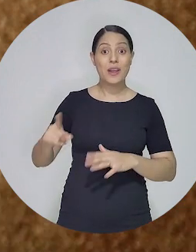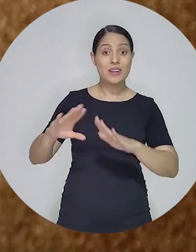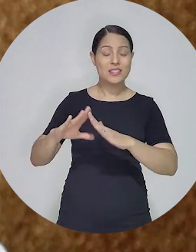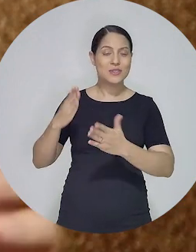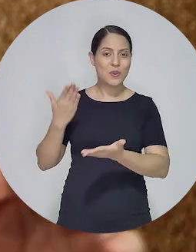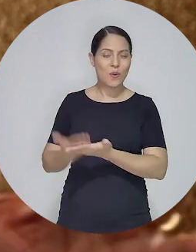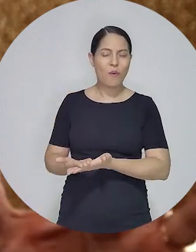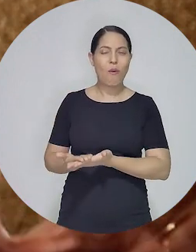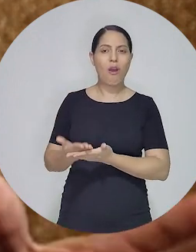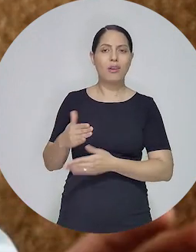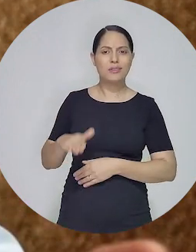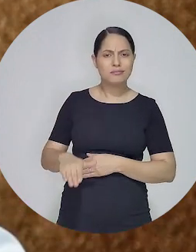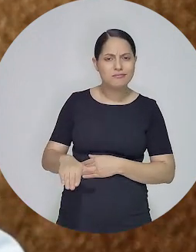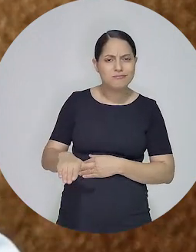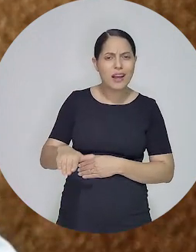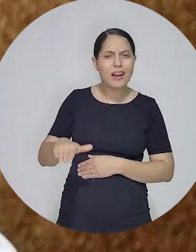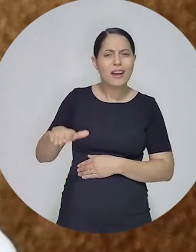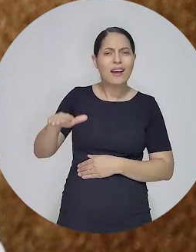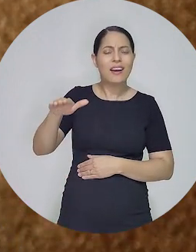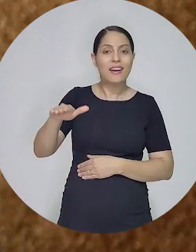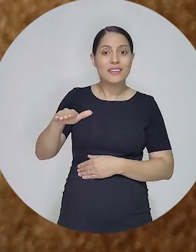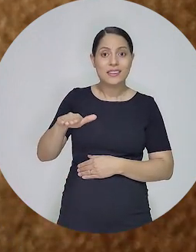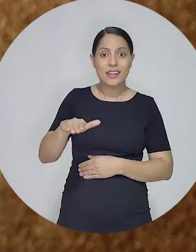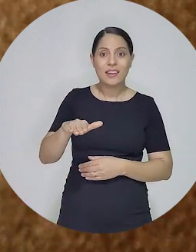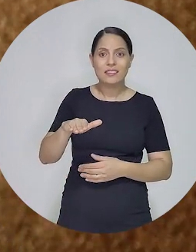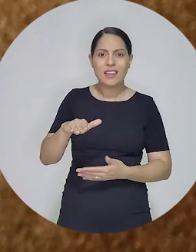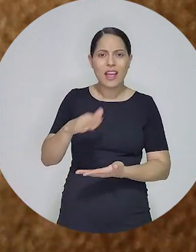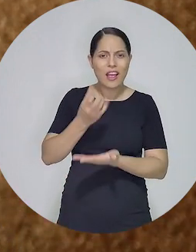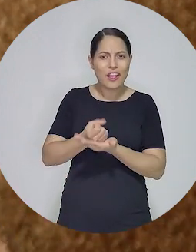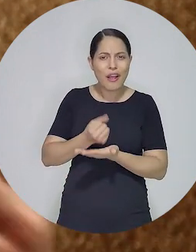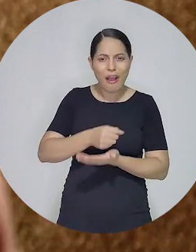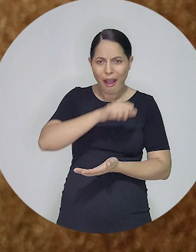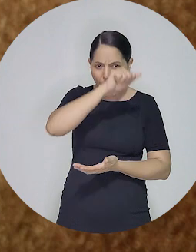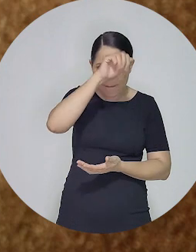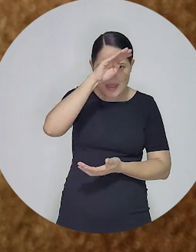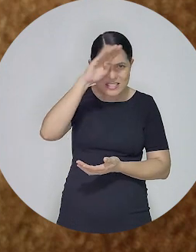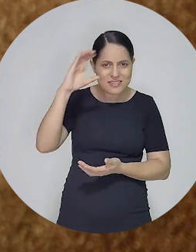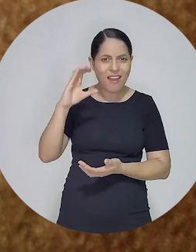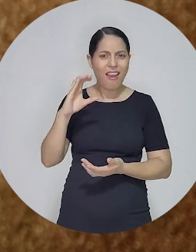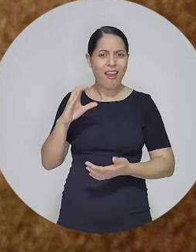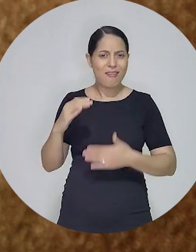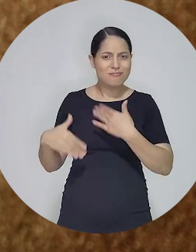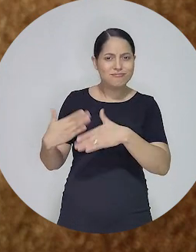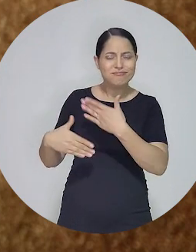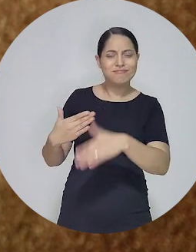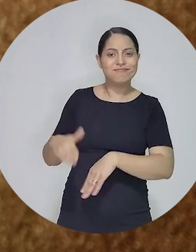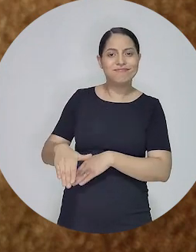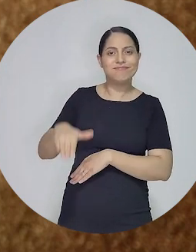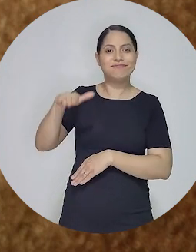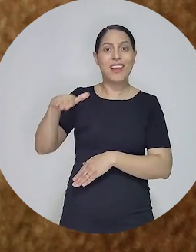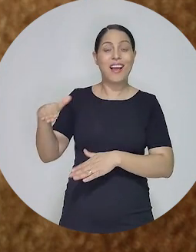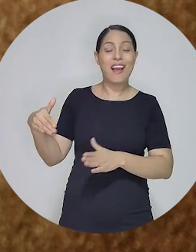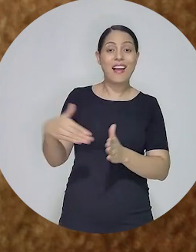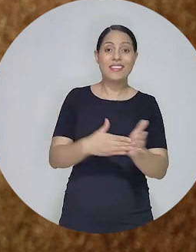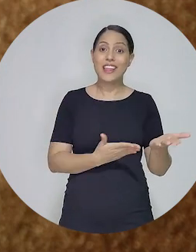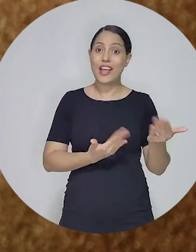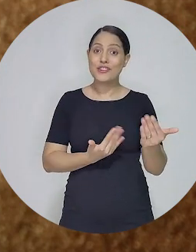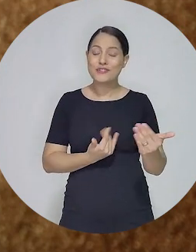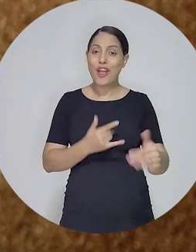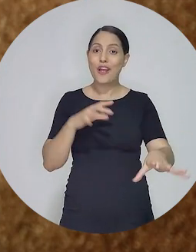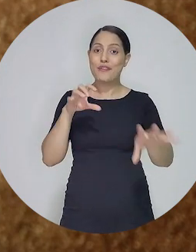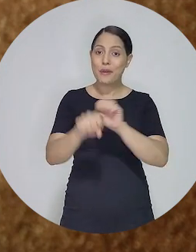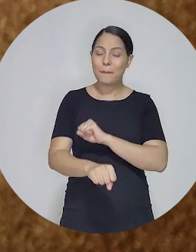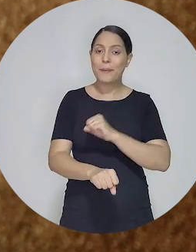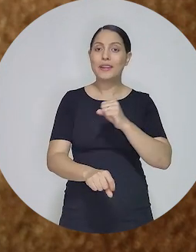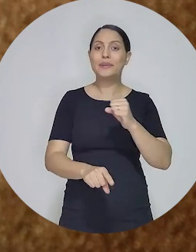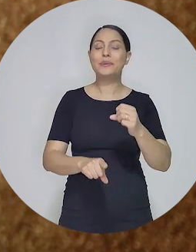desde o colégio, eu estou falando aqui de colégio criança mesmo, alfabetização, até a gente jovem no colégio já